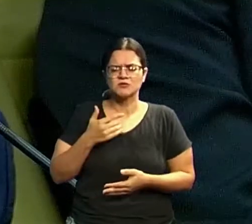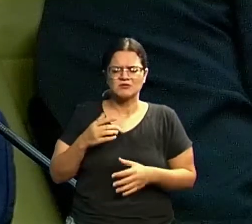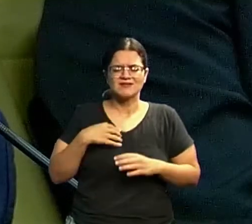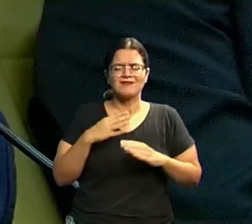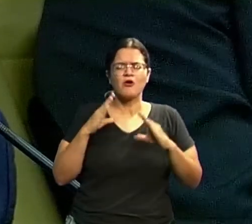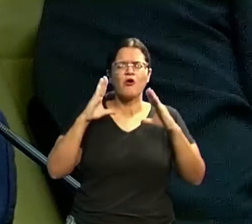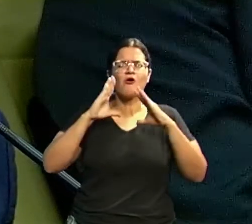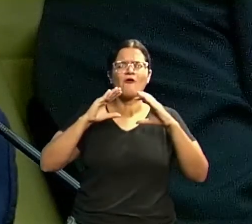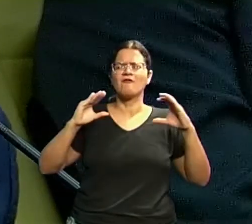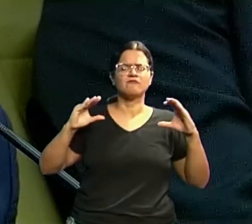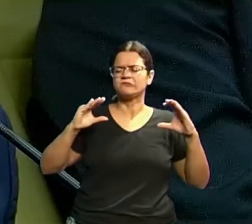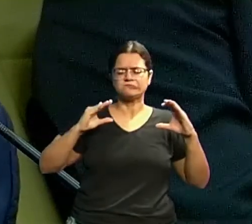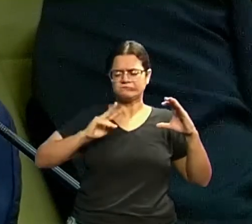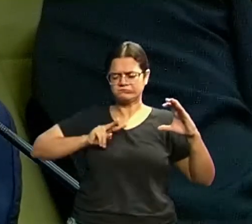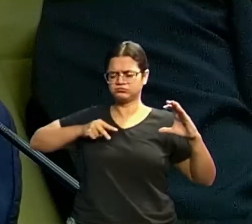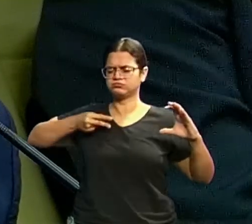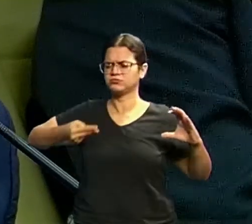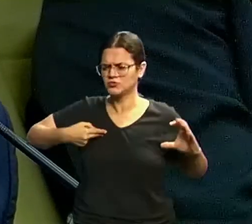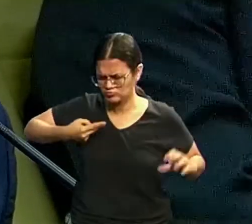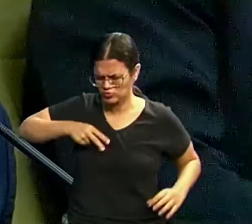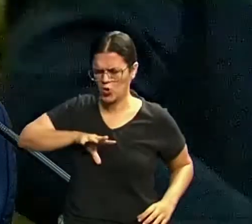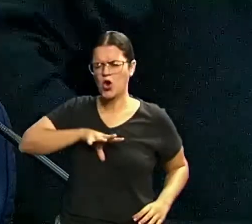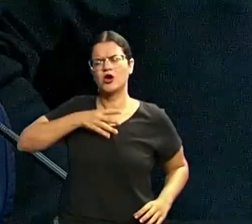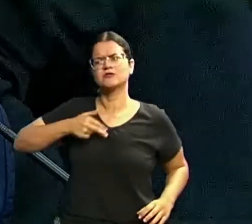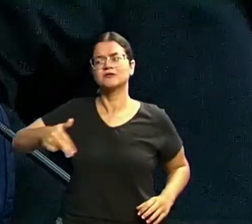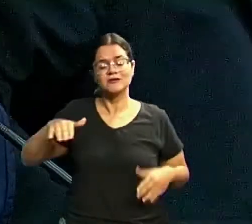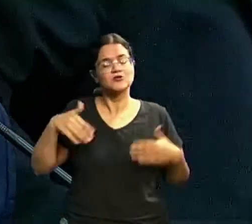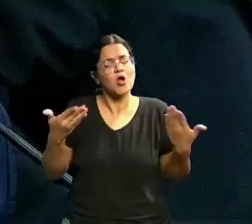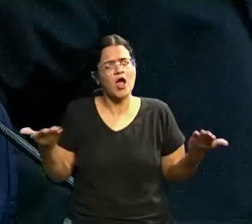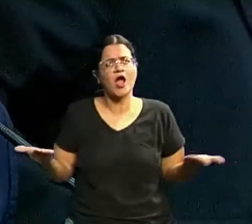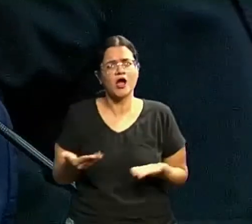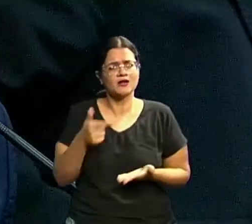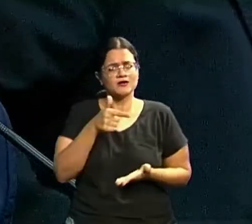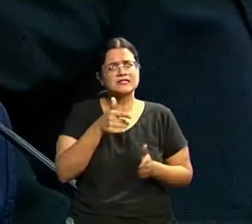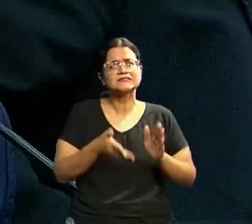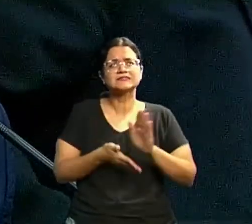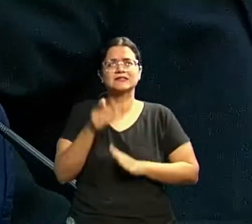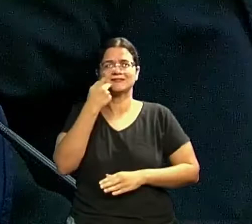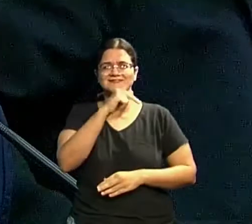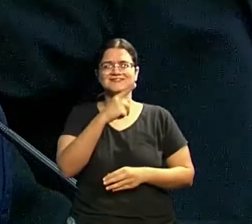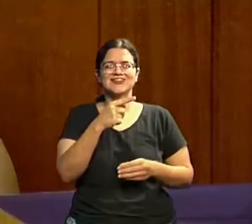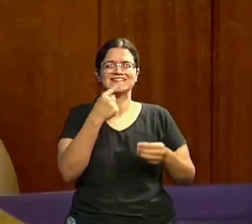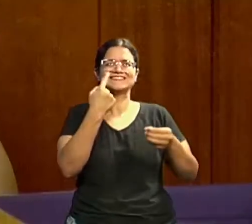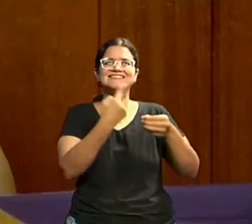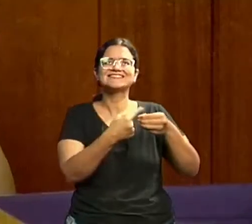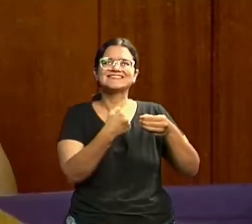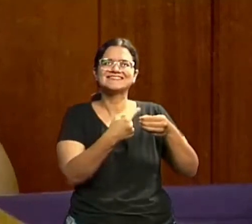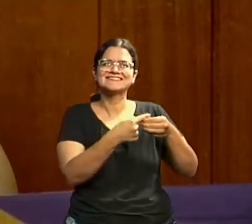conforto. Vossa Excelência acaba de sair do distrito